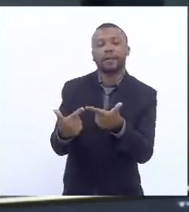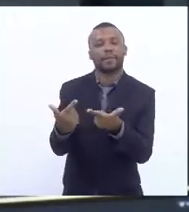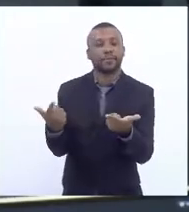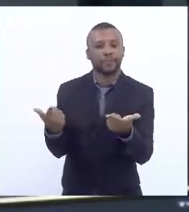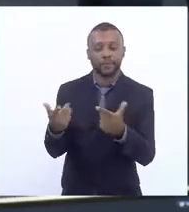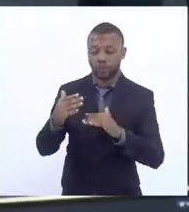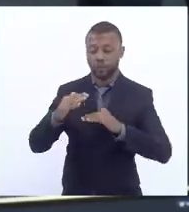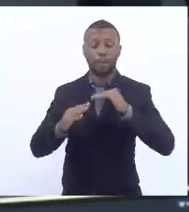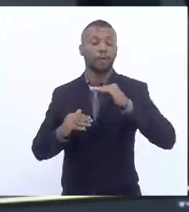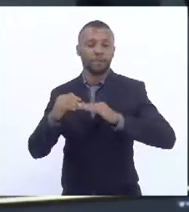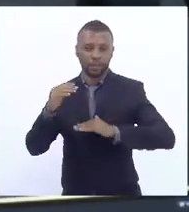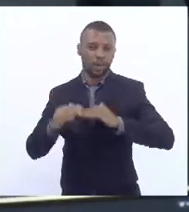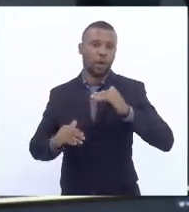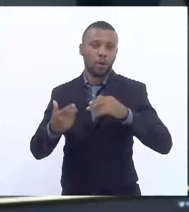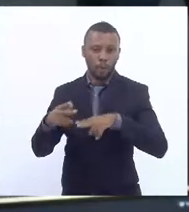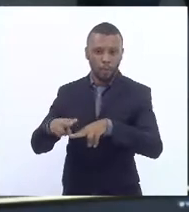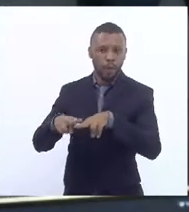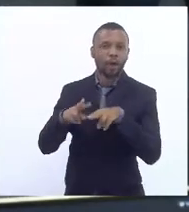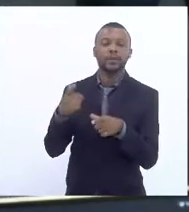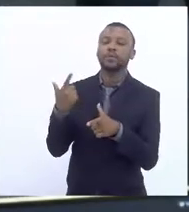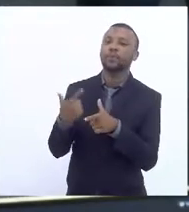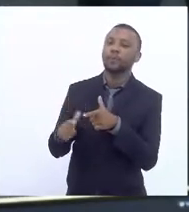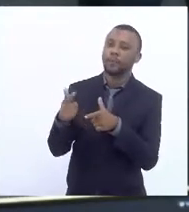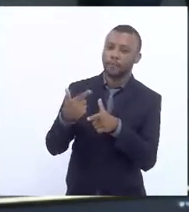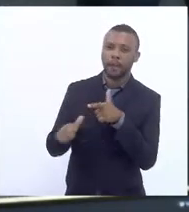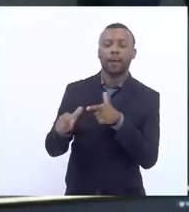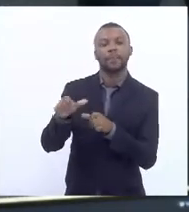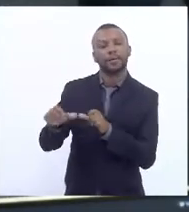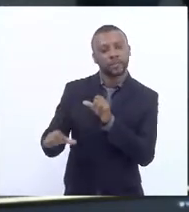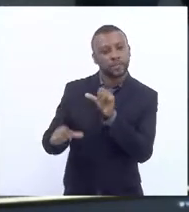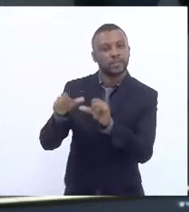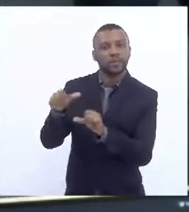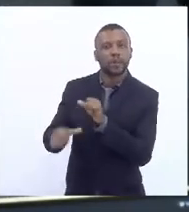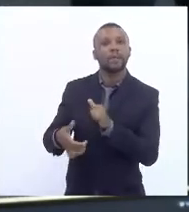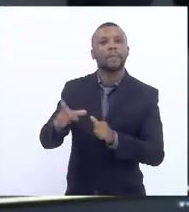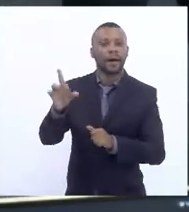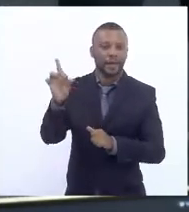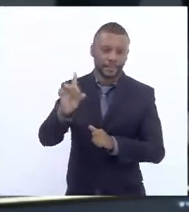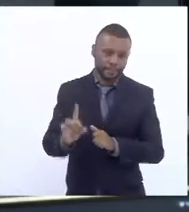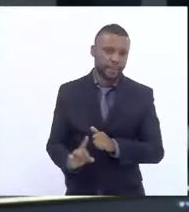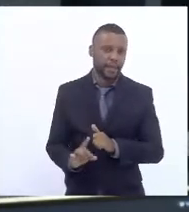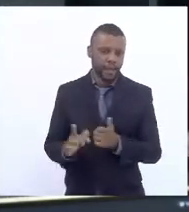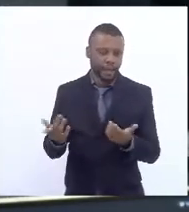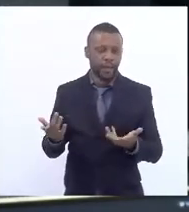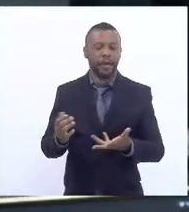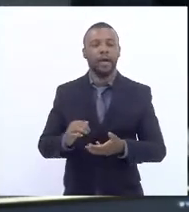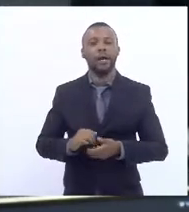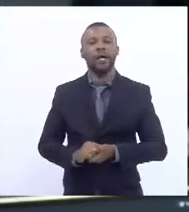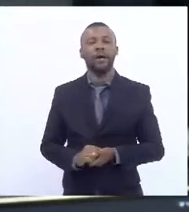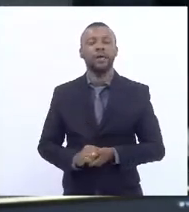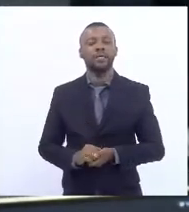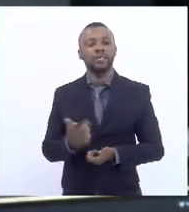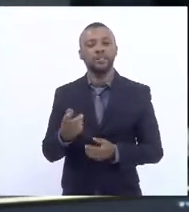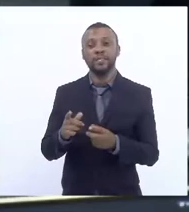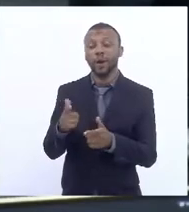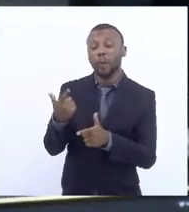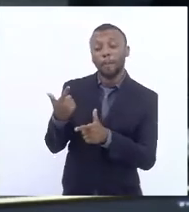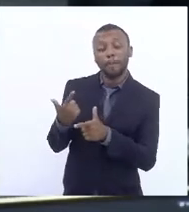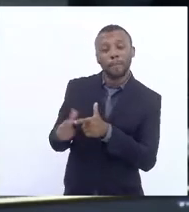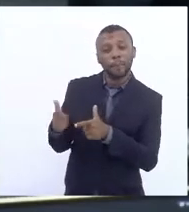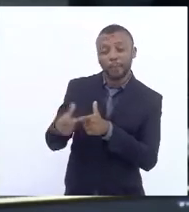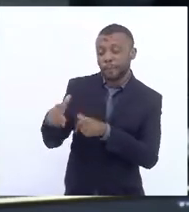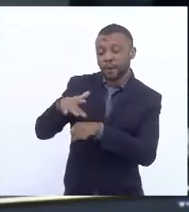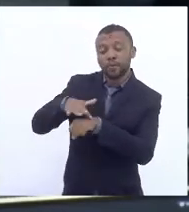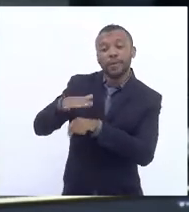por conta do problema que se torna uma deficiência. Como já mencionamos, trata de uma doença crônica, de